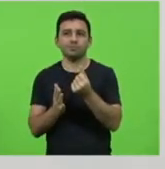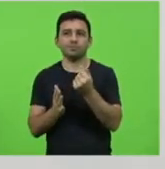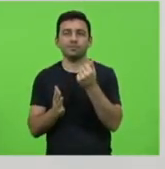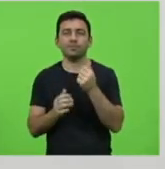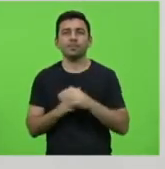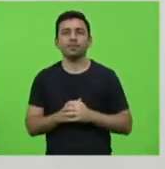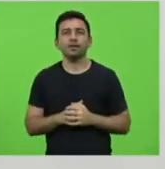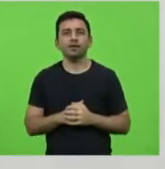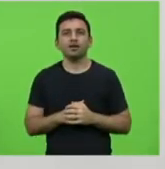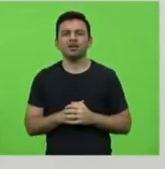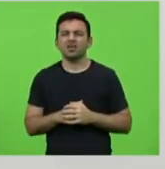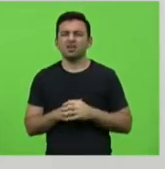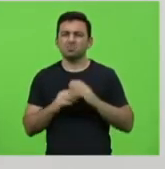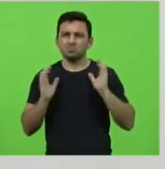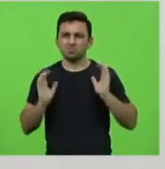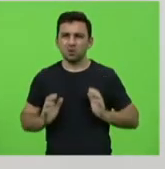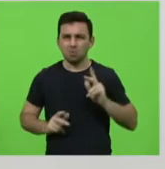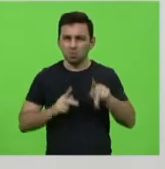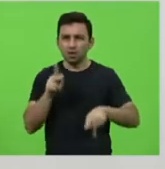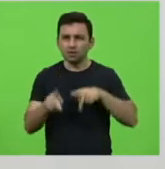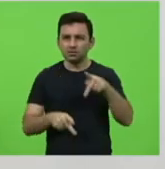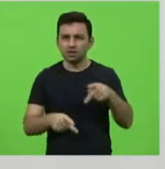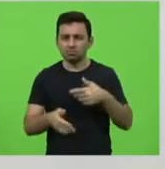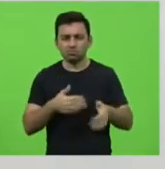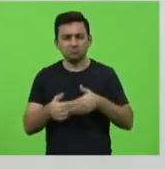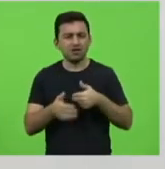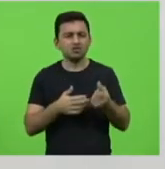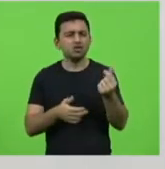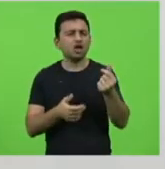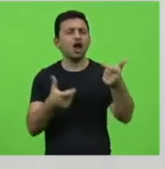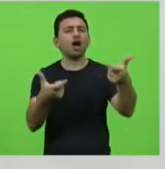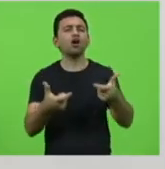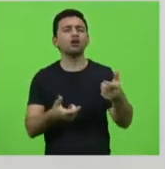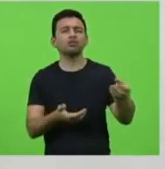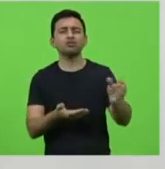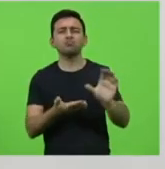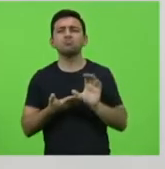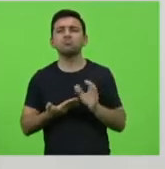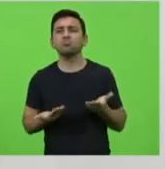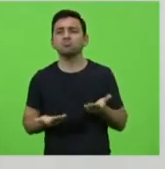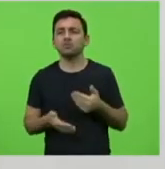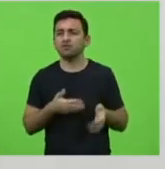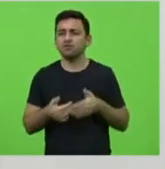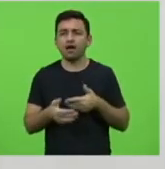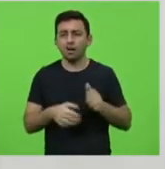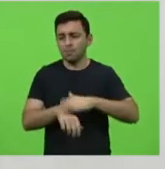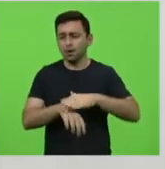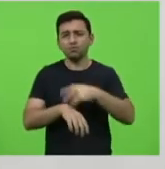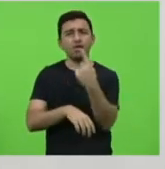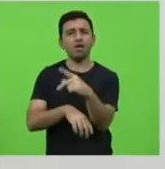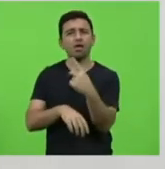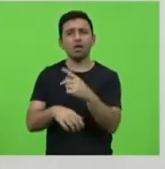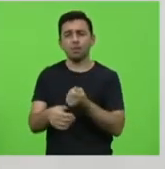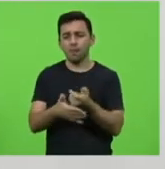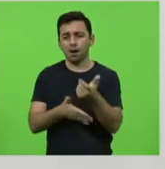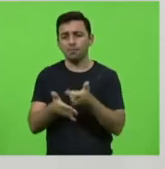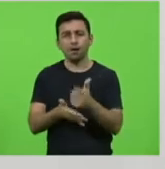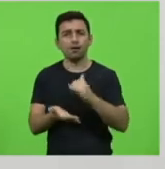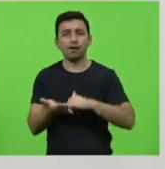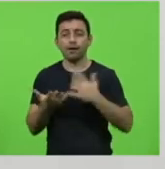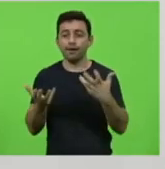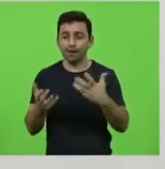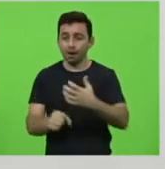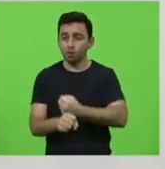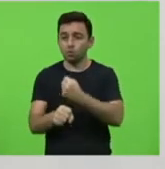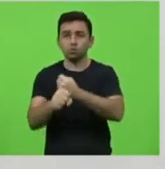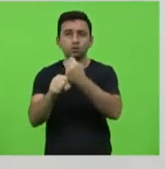catarinense não quer saber de onde é que vem o dinheiro. Sabe por quê? Porque no fundo vem da sua própria carga tributária. Ele quer ver a obra